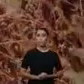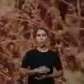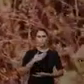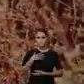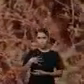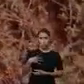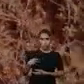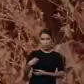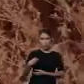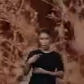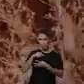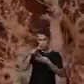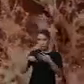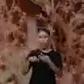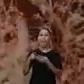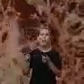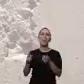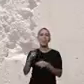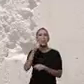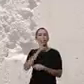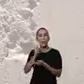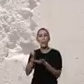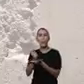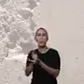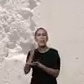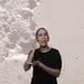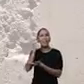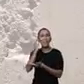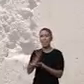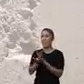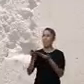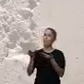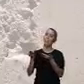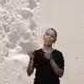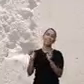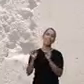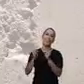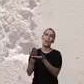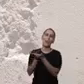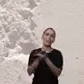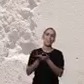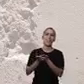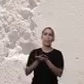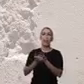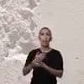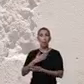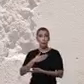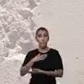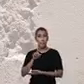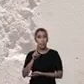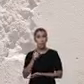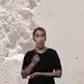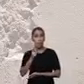filhos compraram um negócio para estudo, né? Um celular para estudar, porque eles são muito estudiosos. A minha ex,